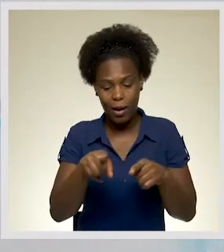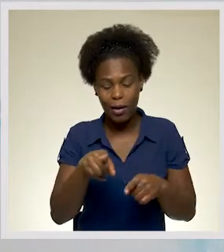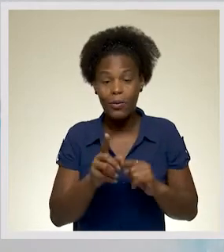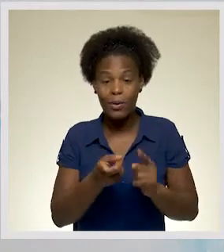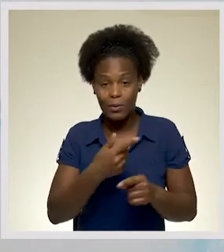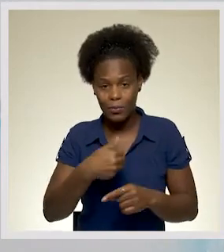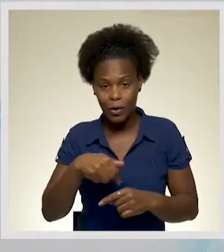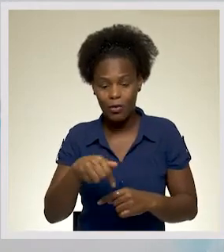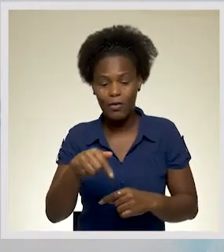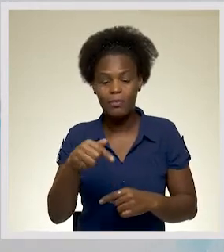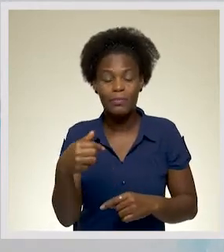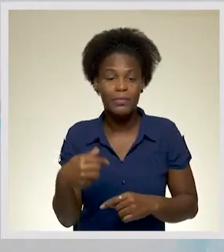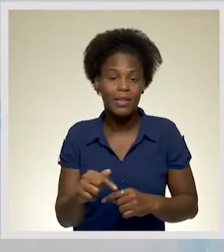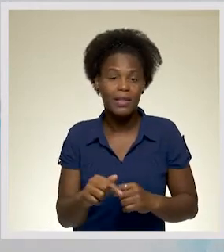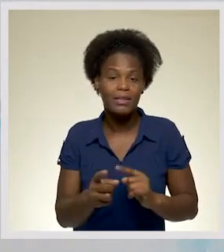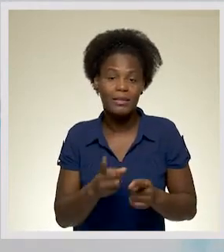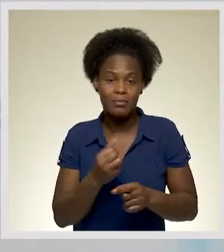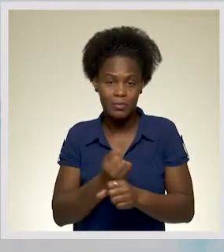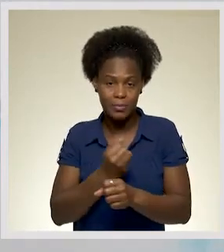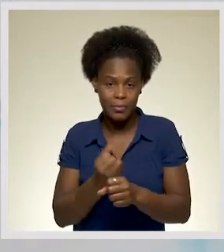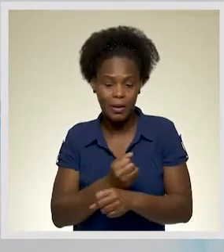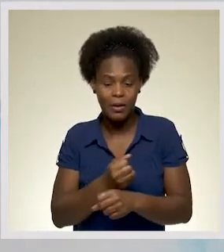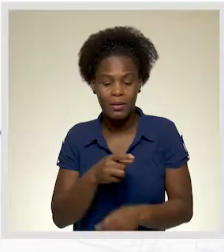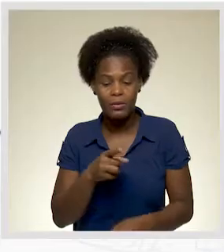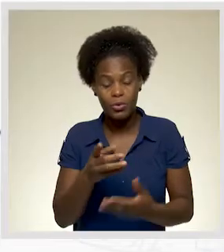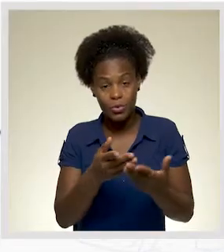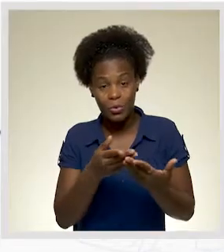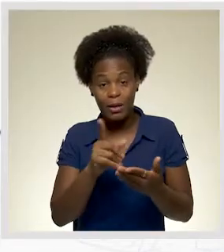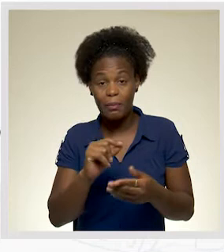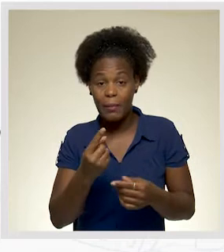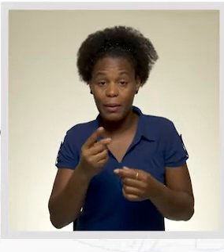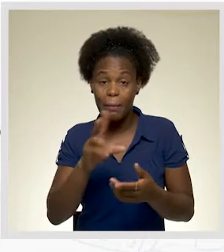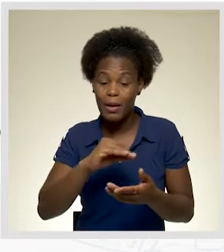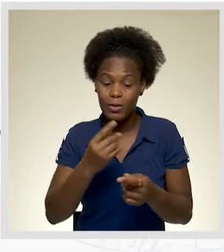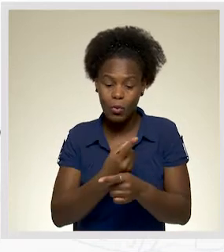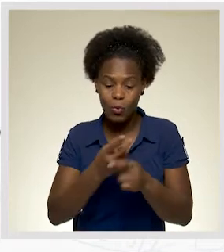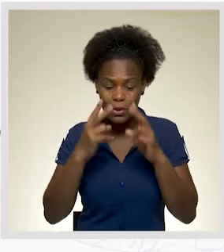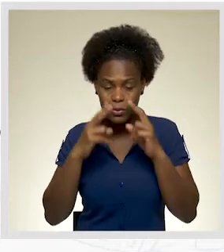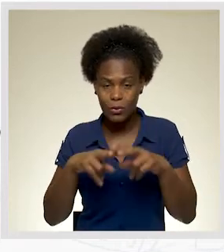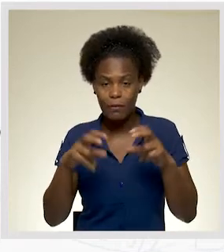que trabalhar e estudar para descobrirmos mais coisas. Indicam